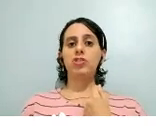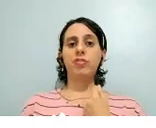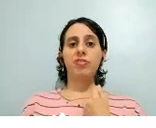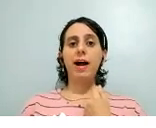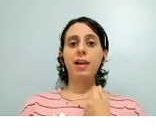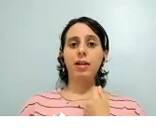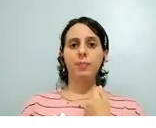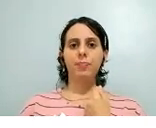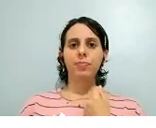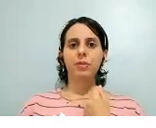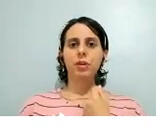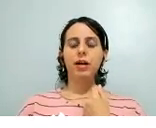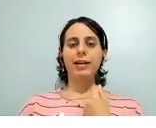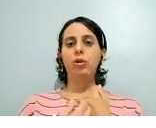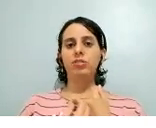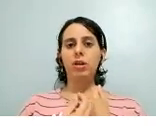a gente fala,